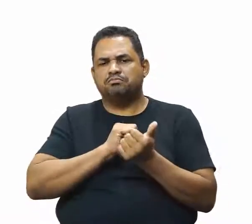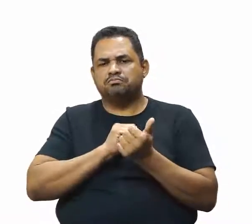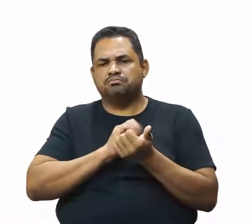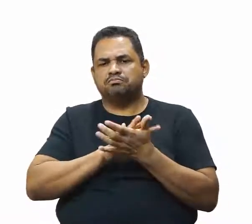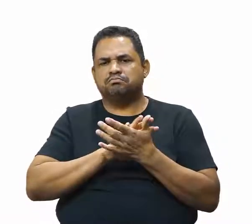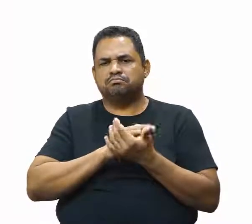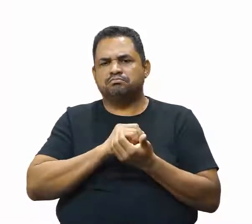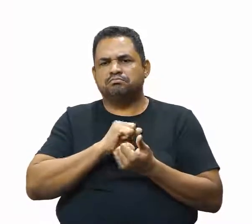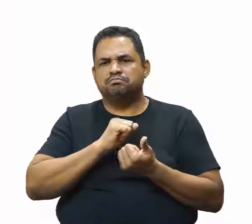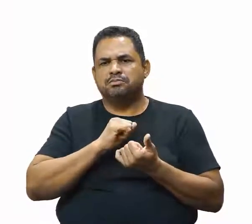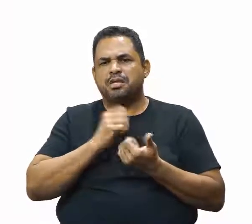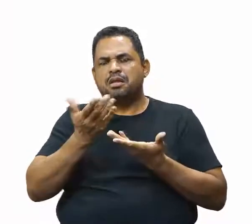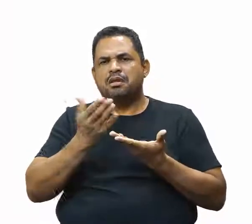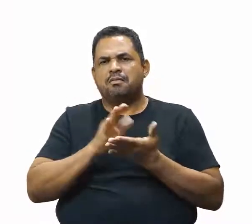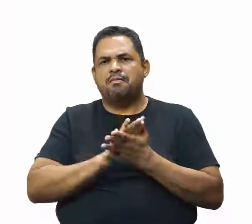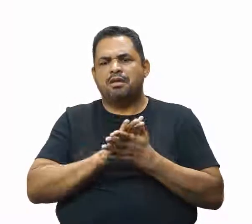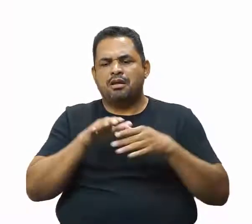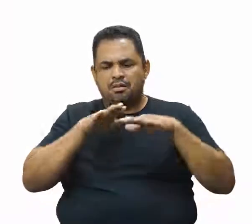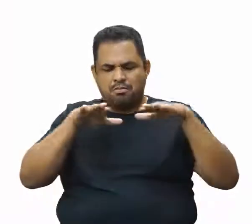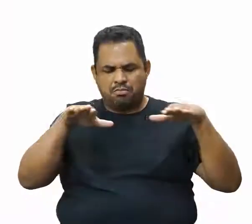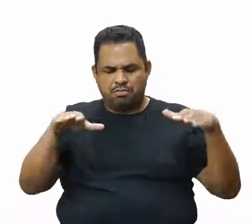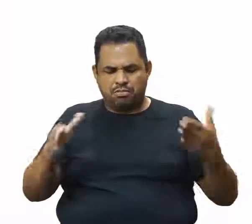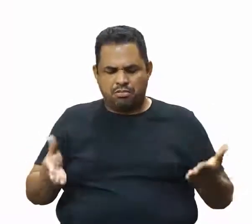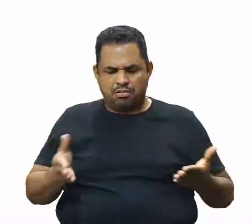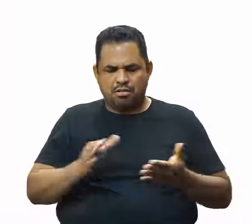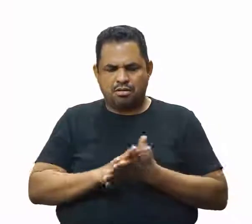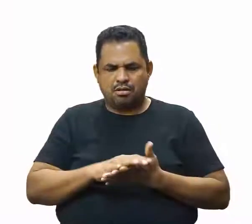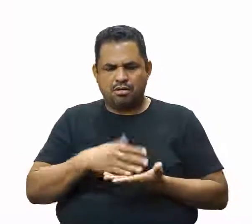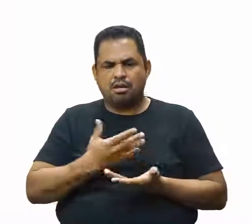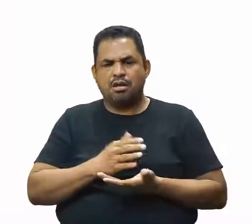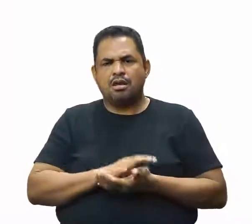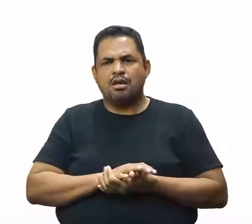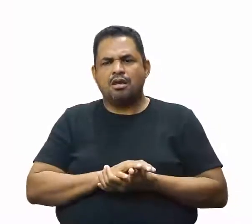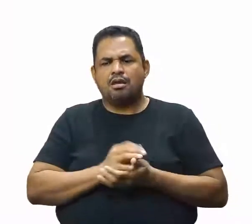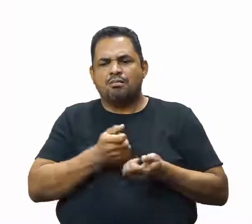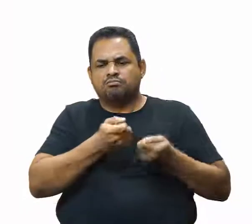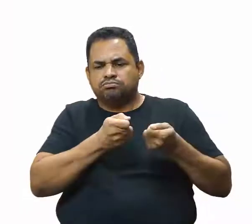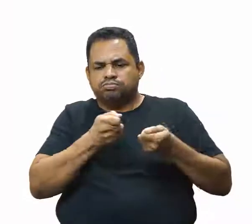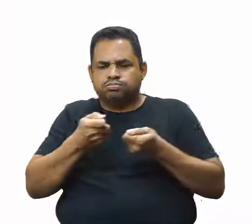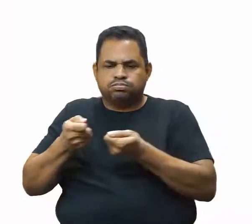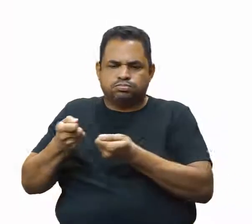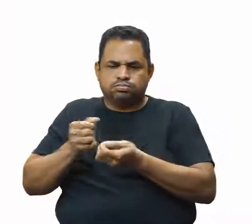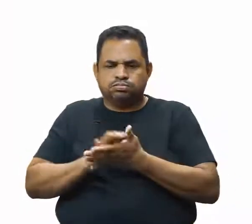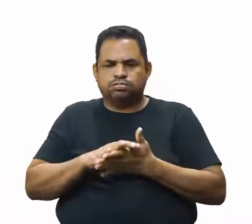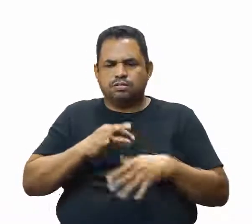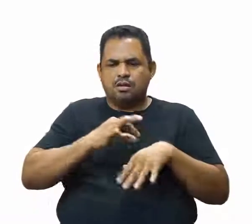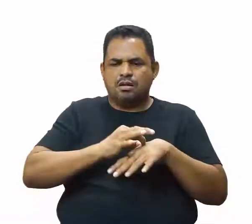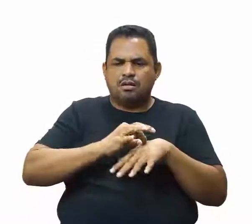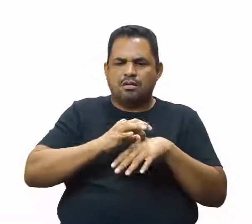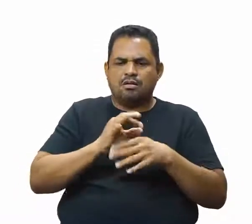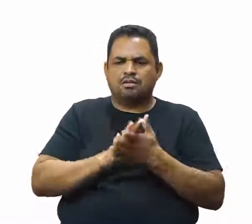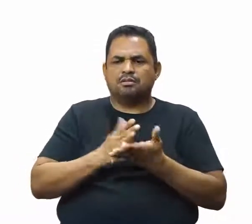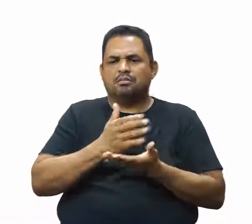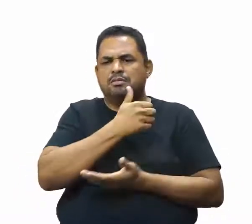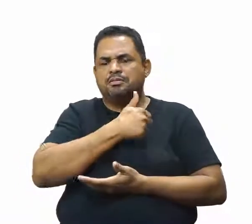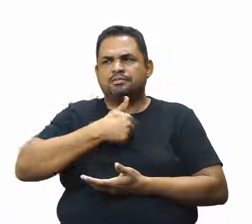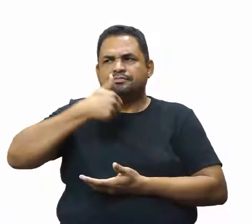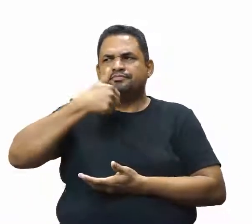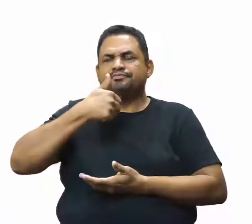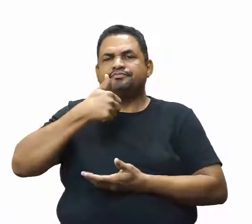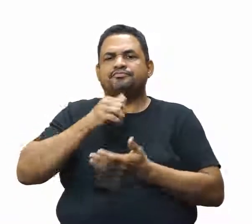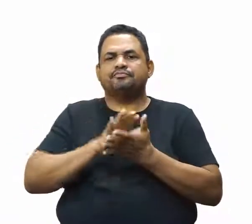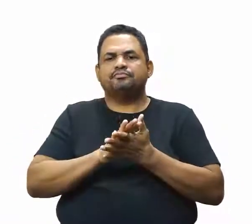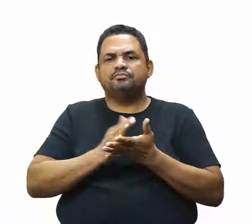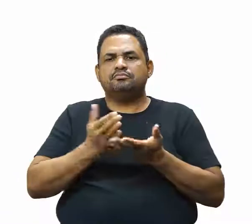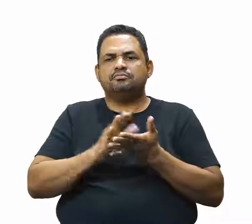a churrascaria, mas também como beneficiamento de arquiteturas que